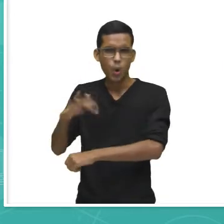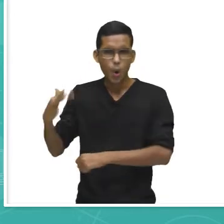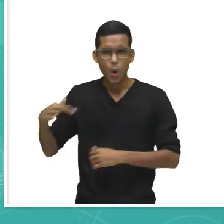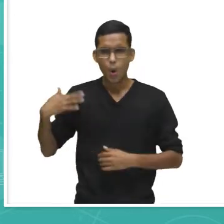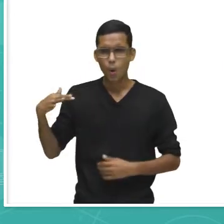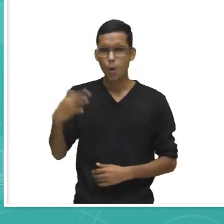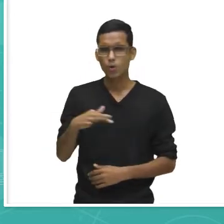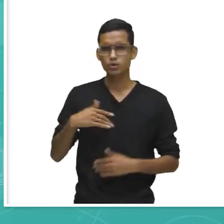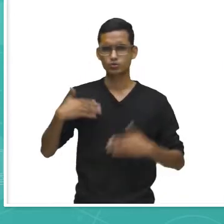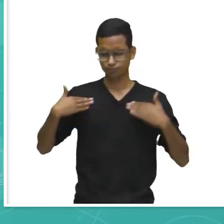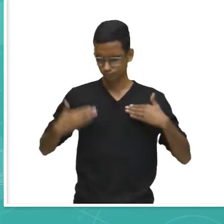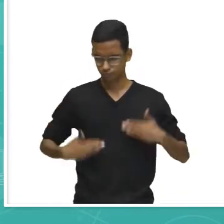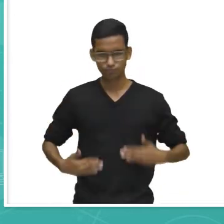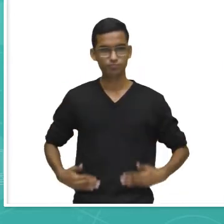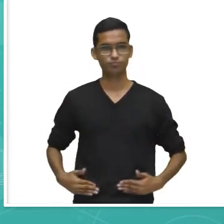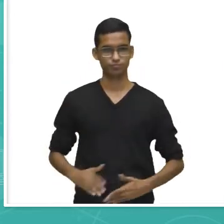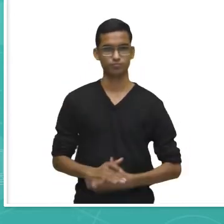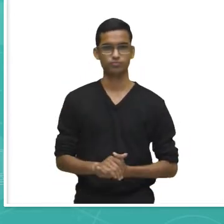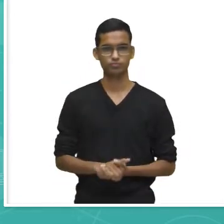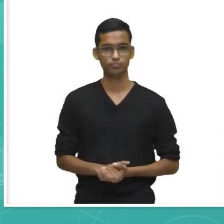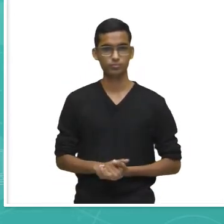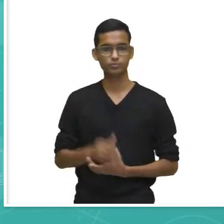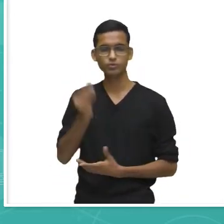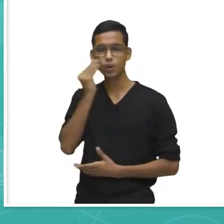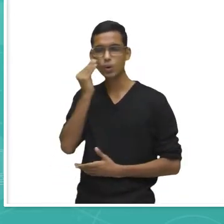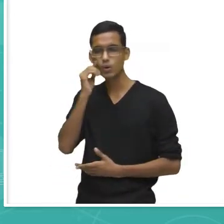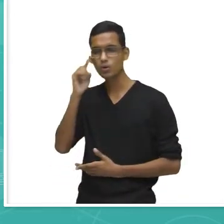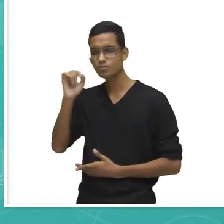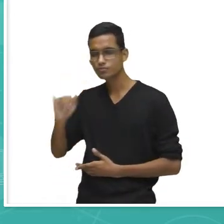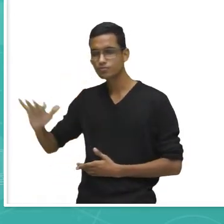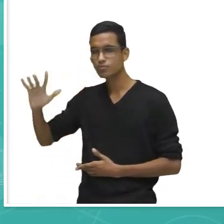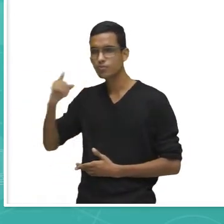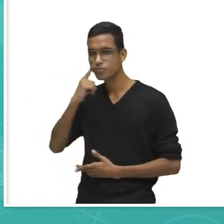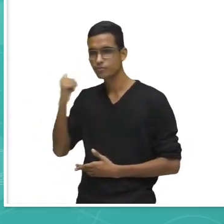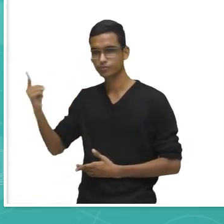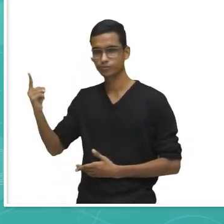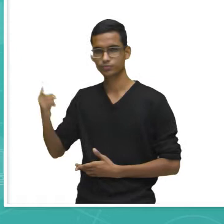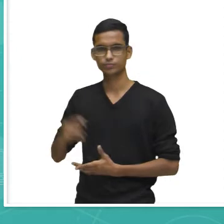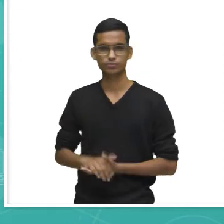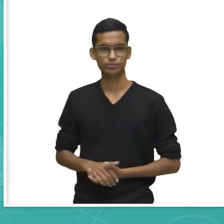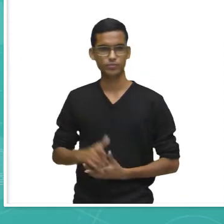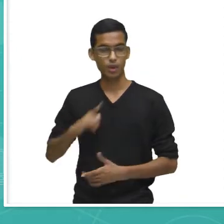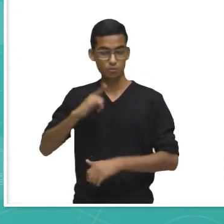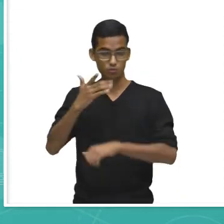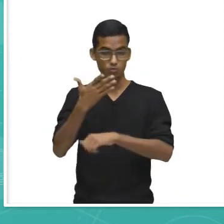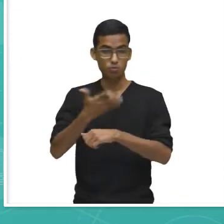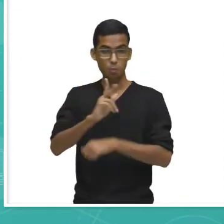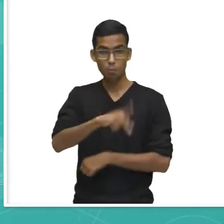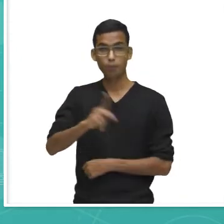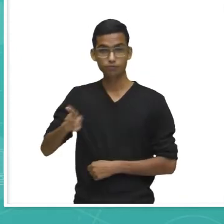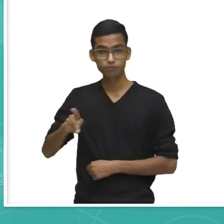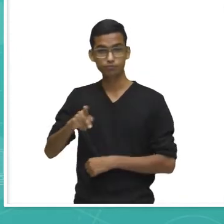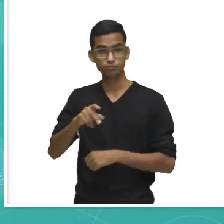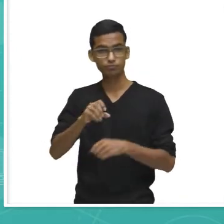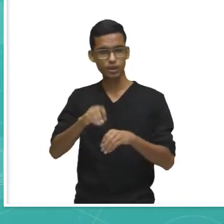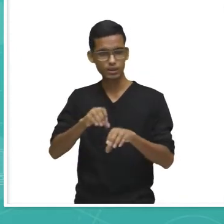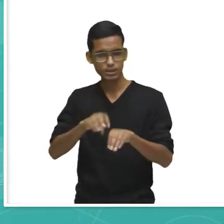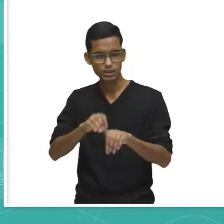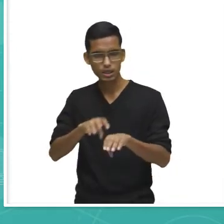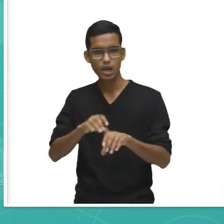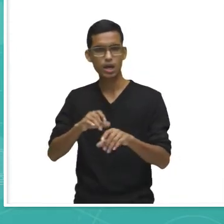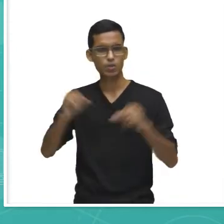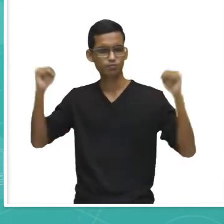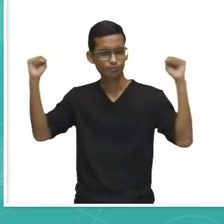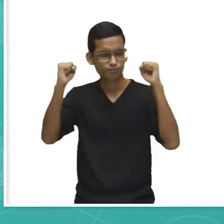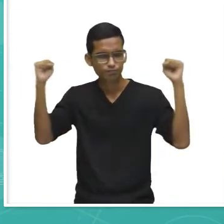Então, observem aí já na imagem, nós temos um professor de ginástica laboral, que é, né, um profissional de educação